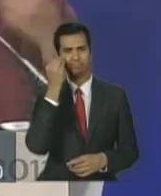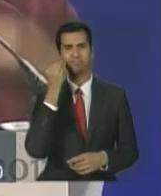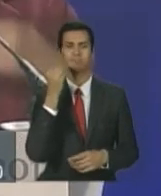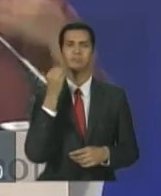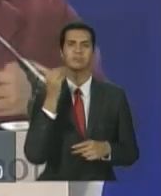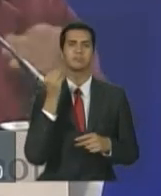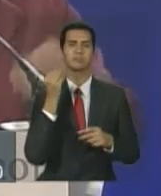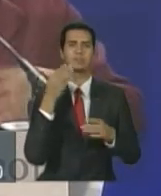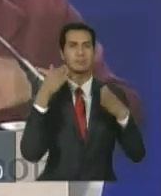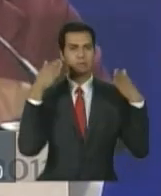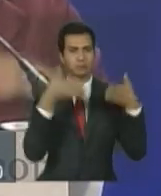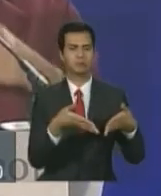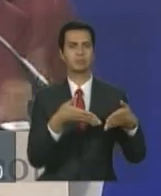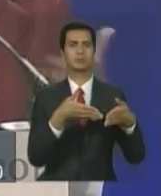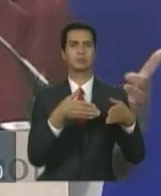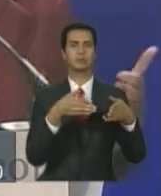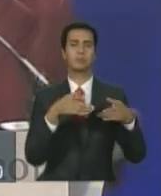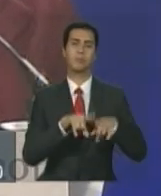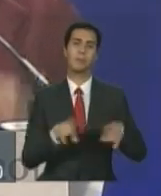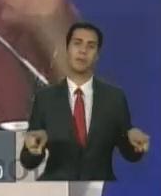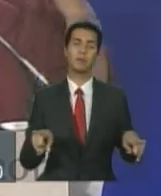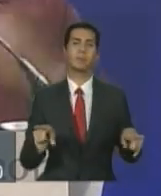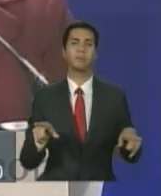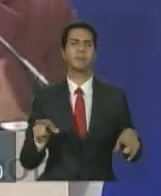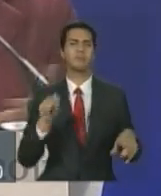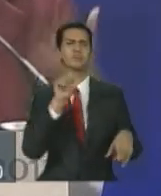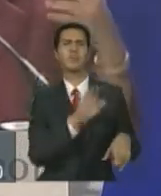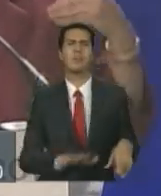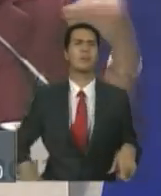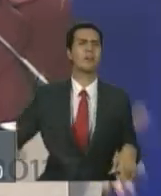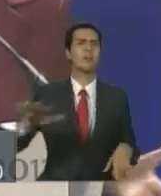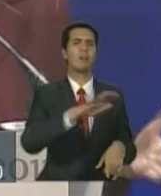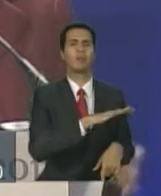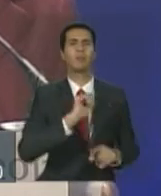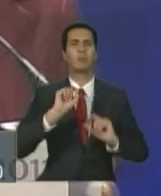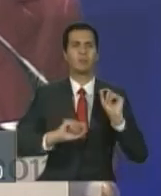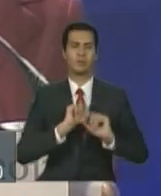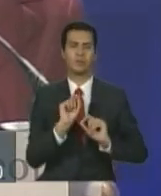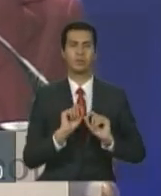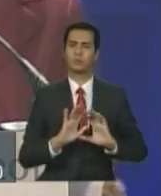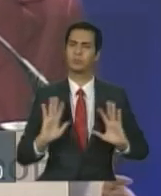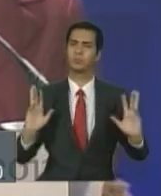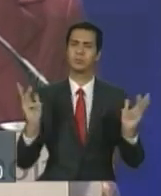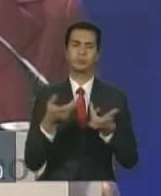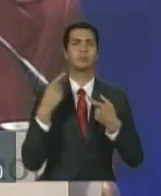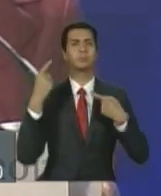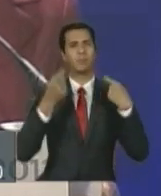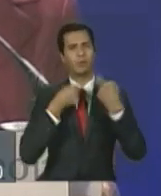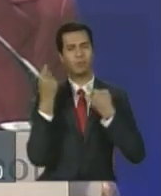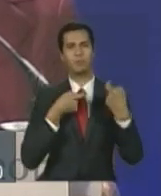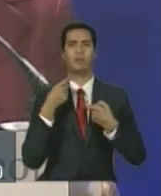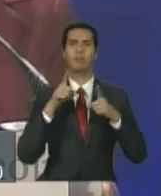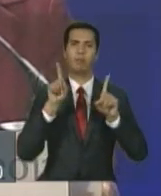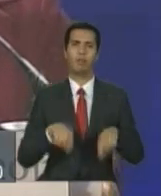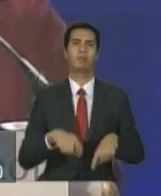específica, mas, em geral, havia muita preocupação com a questão da crise europeia.